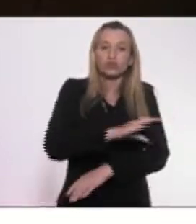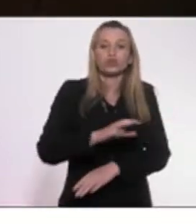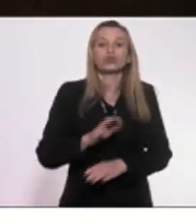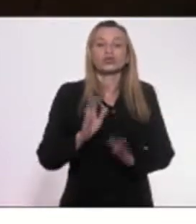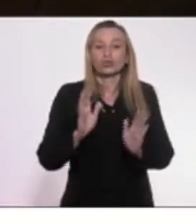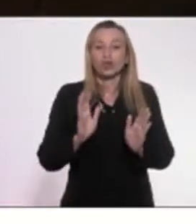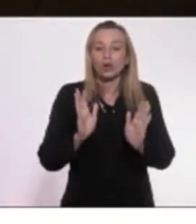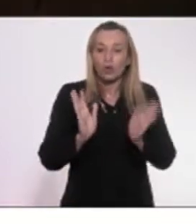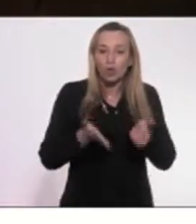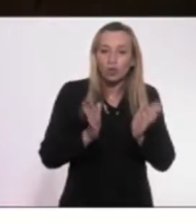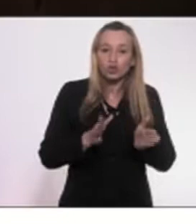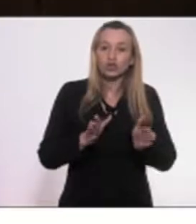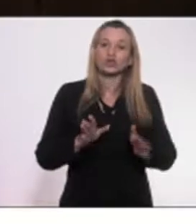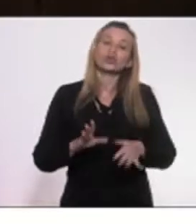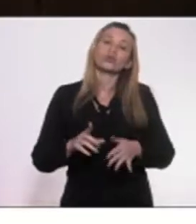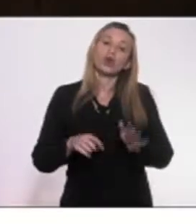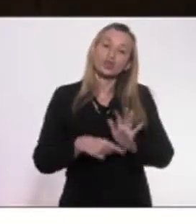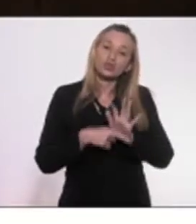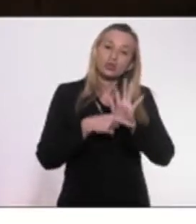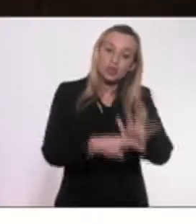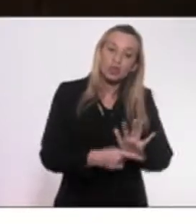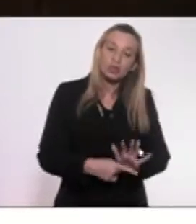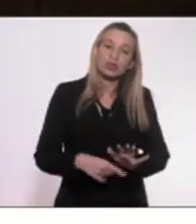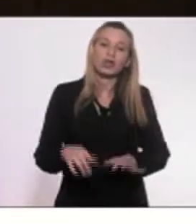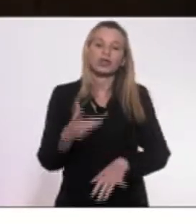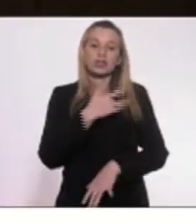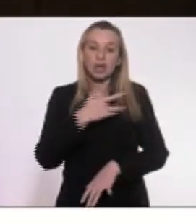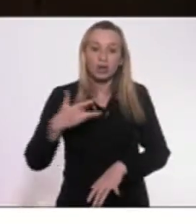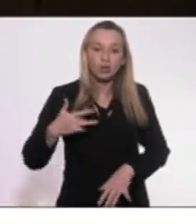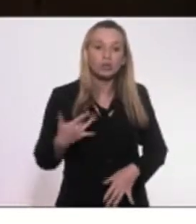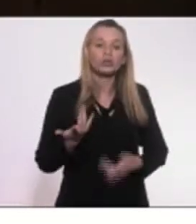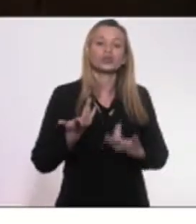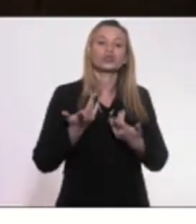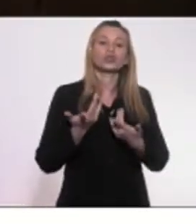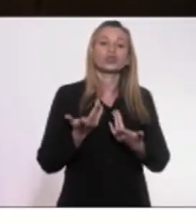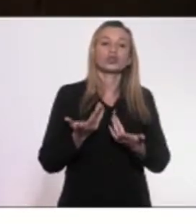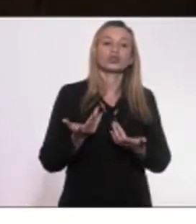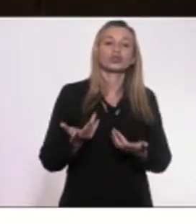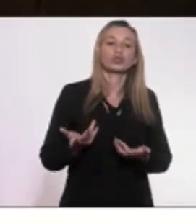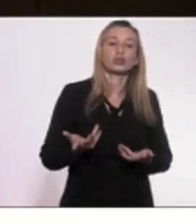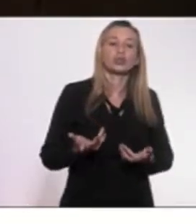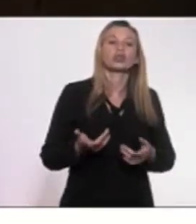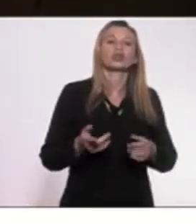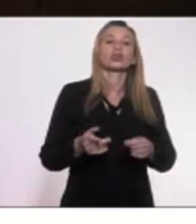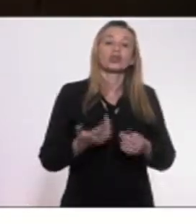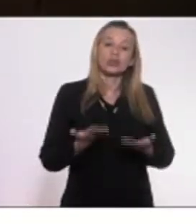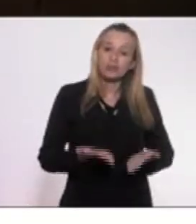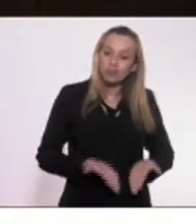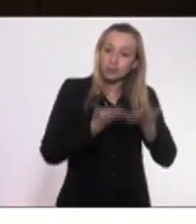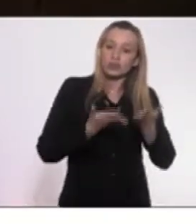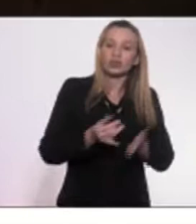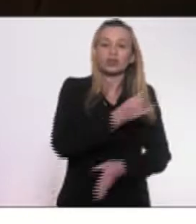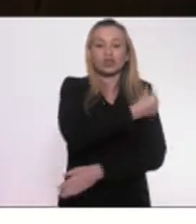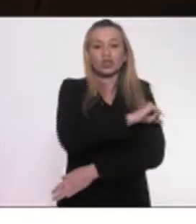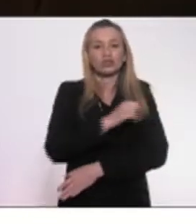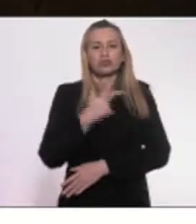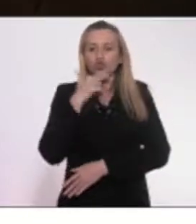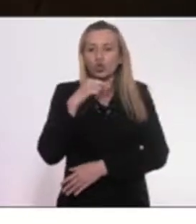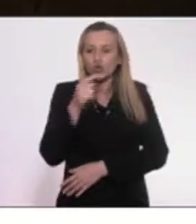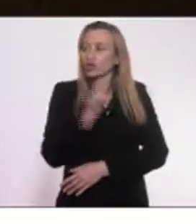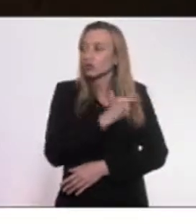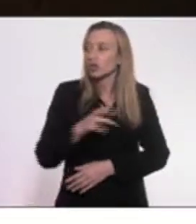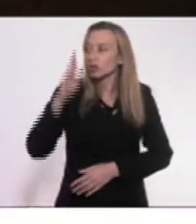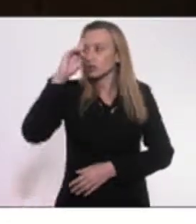a saúde financeira, o grau de confiança, a autoestima do Rio de Janeiro. E eu não tenho dúvida,